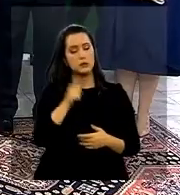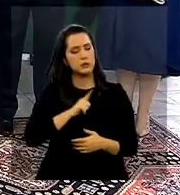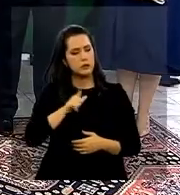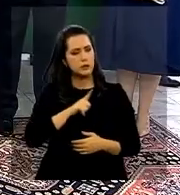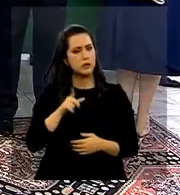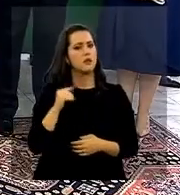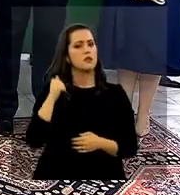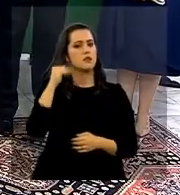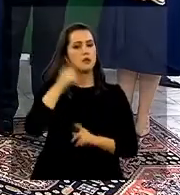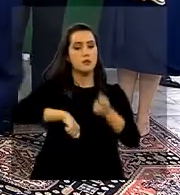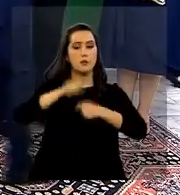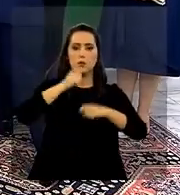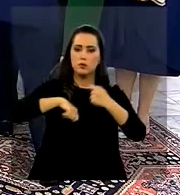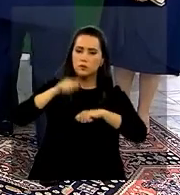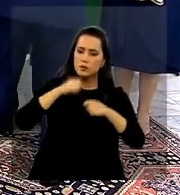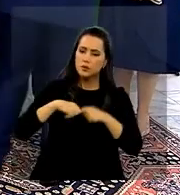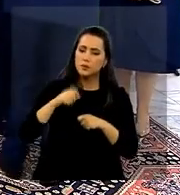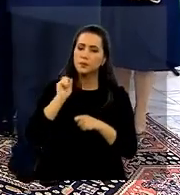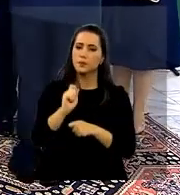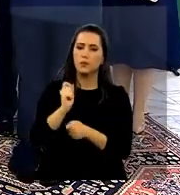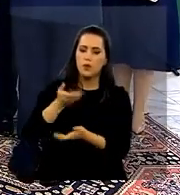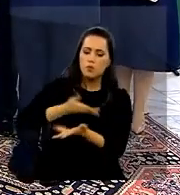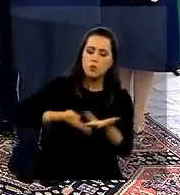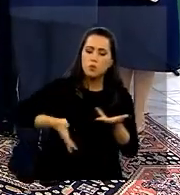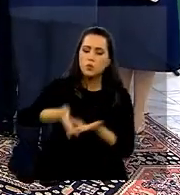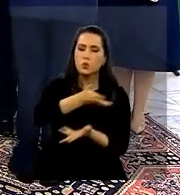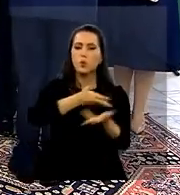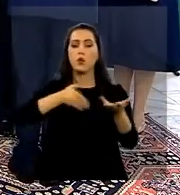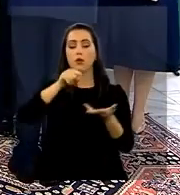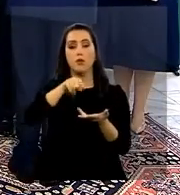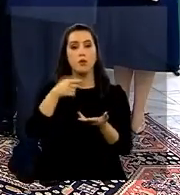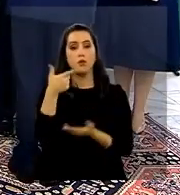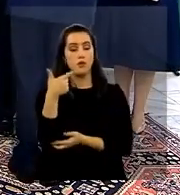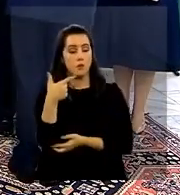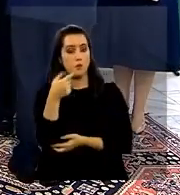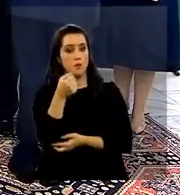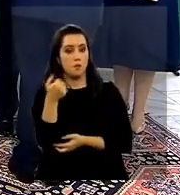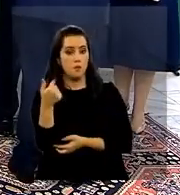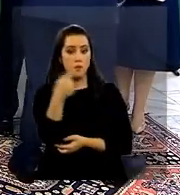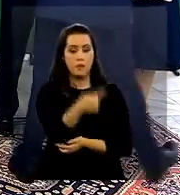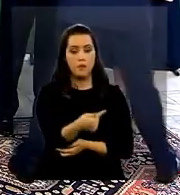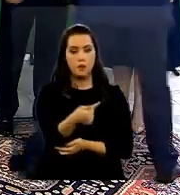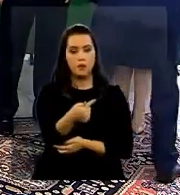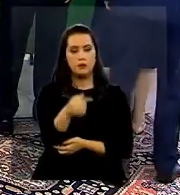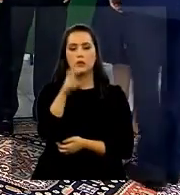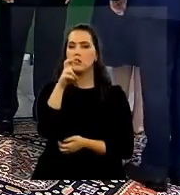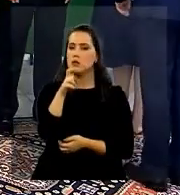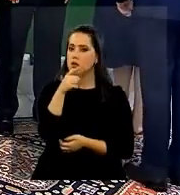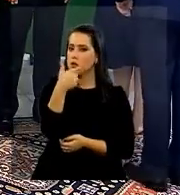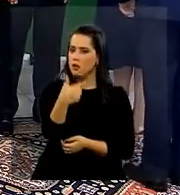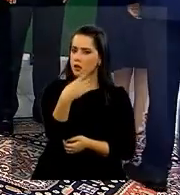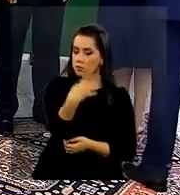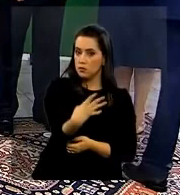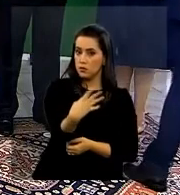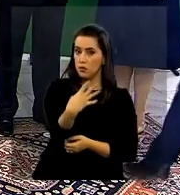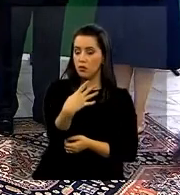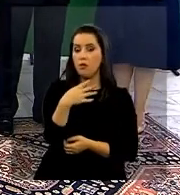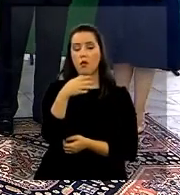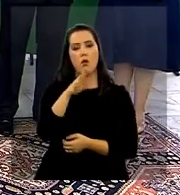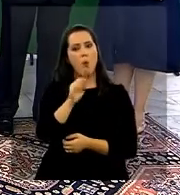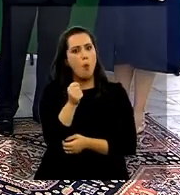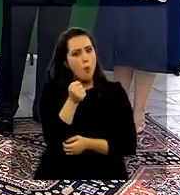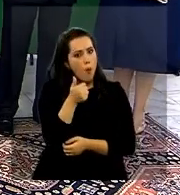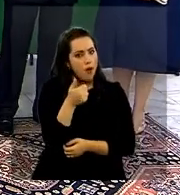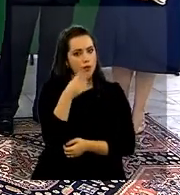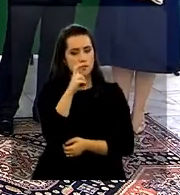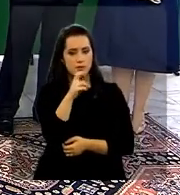uma economia que movimentou em 2017 524, quase 525